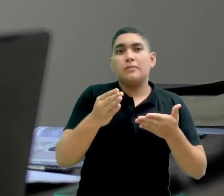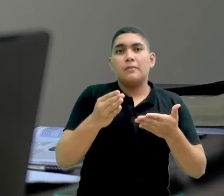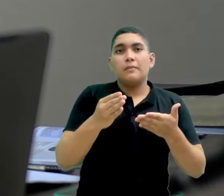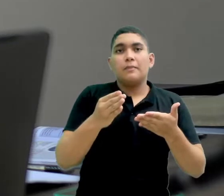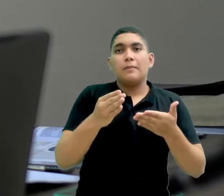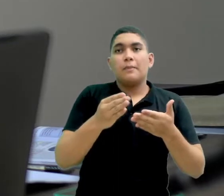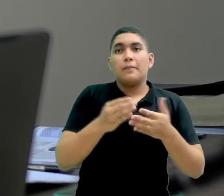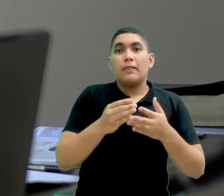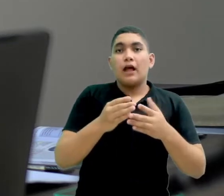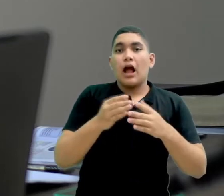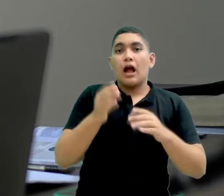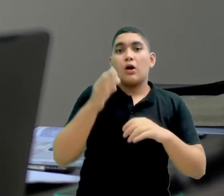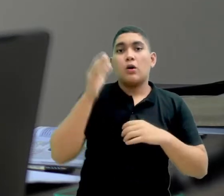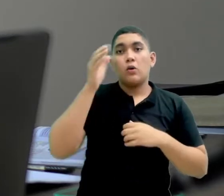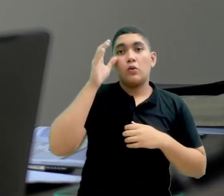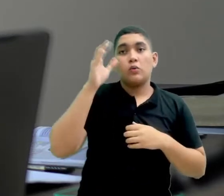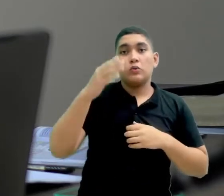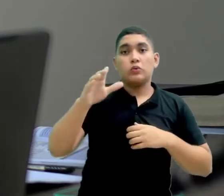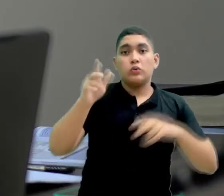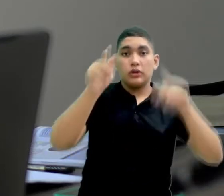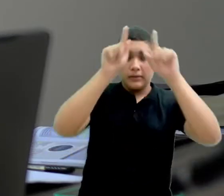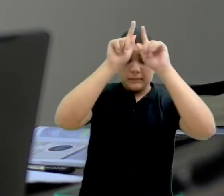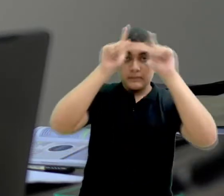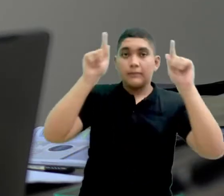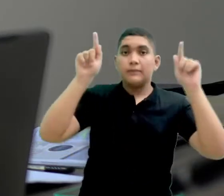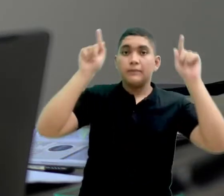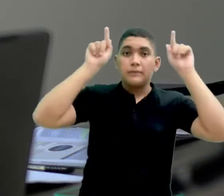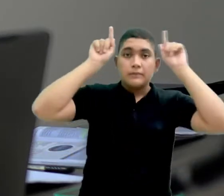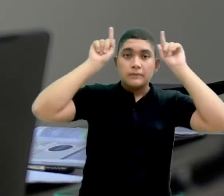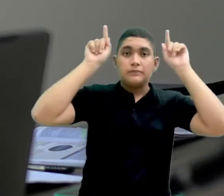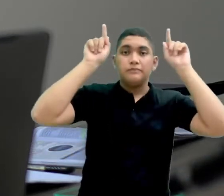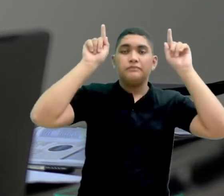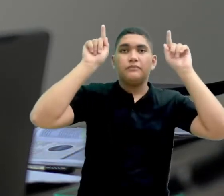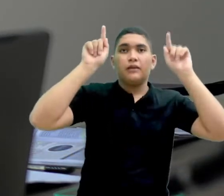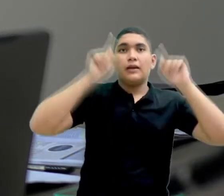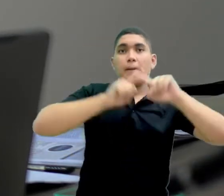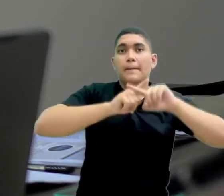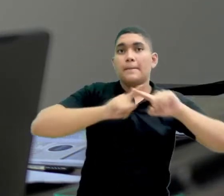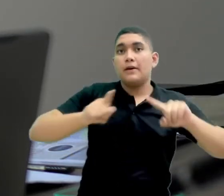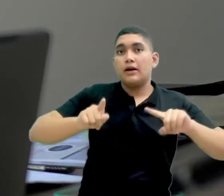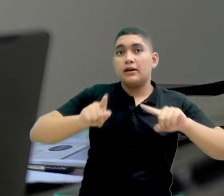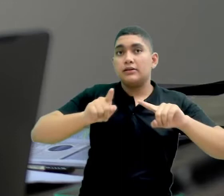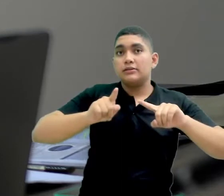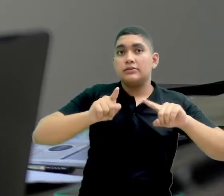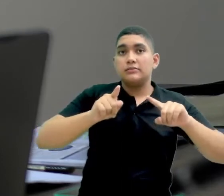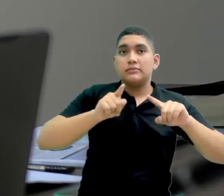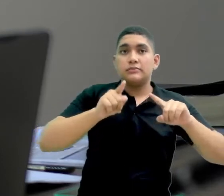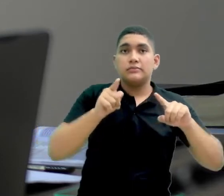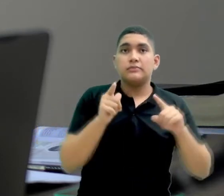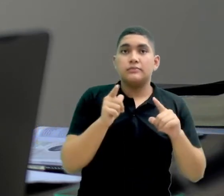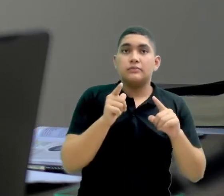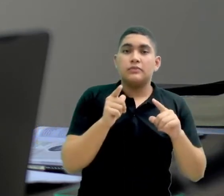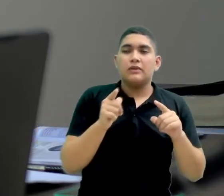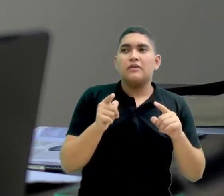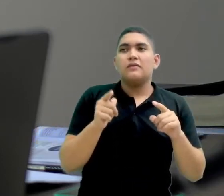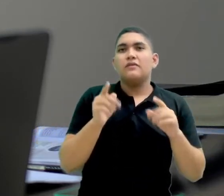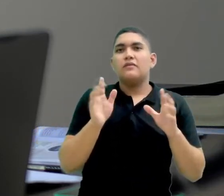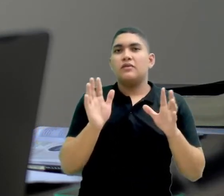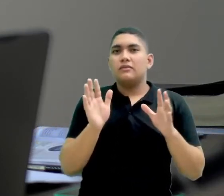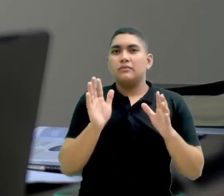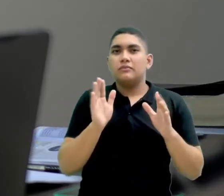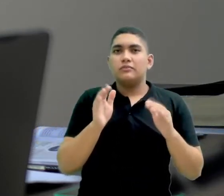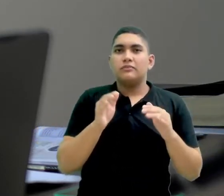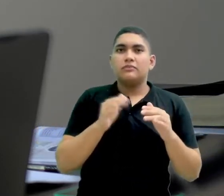helenismo, e então eles se apegam à lei. Porém, com o tempo, né, ficou restrito somente